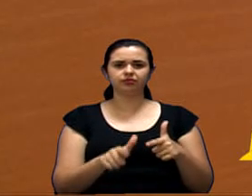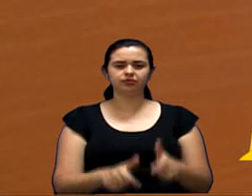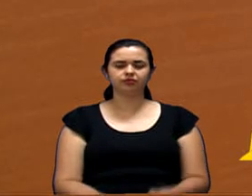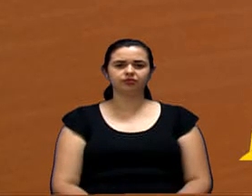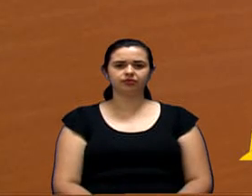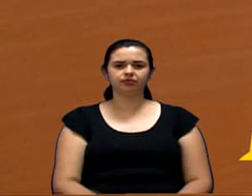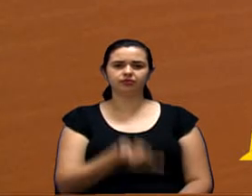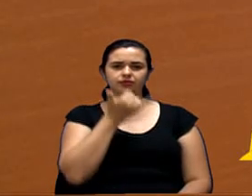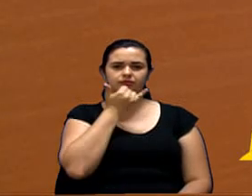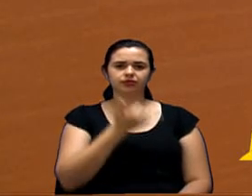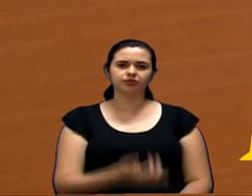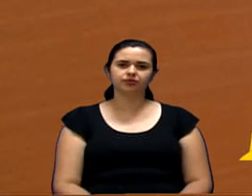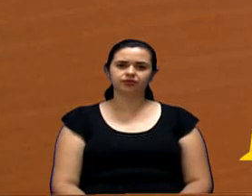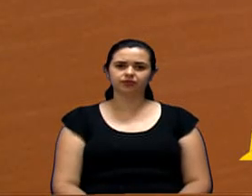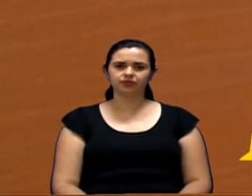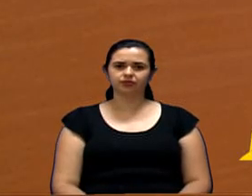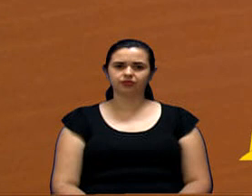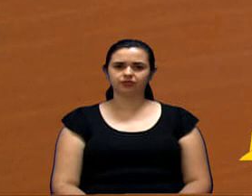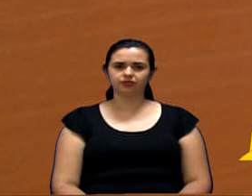muito ruim. É.